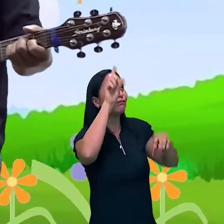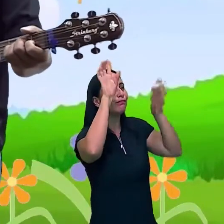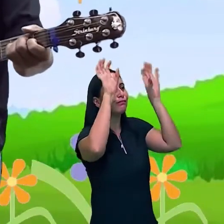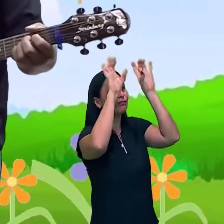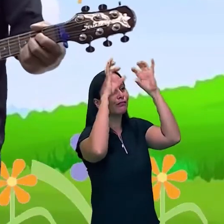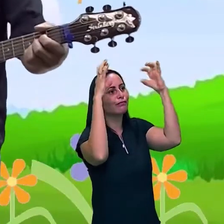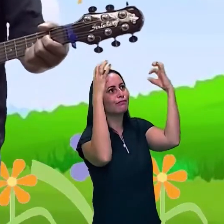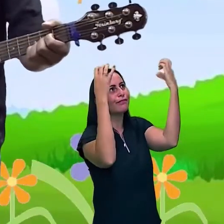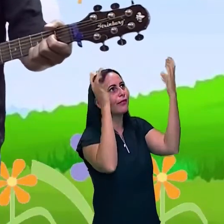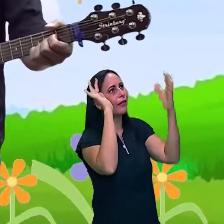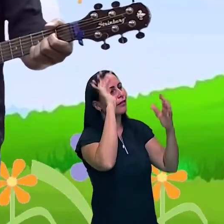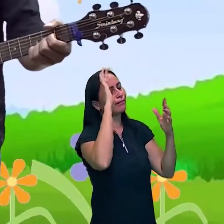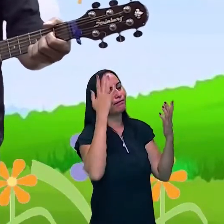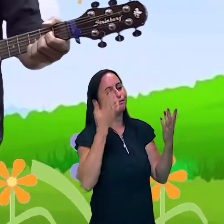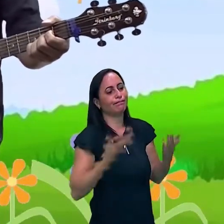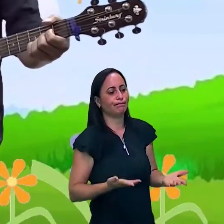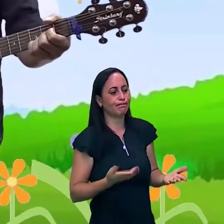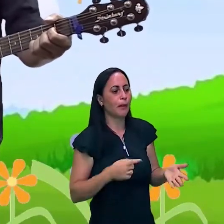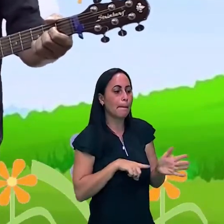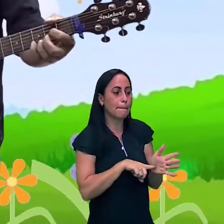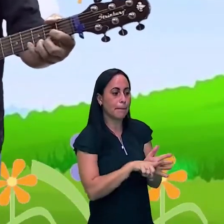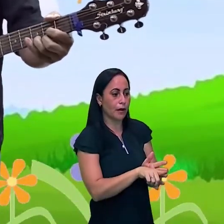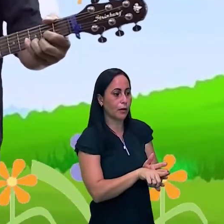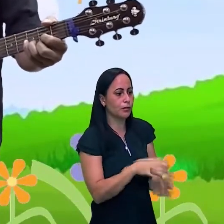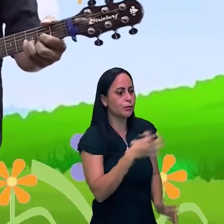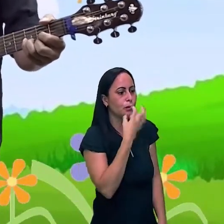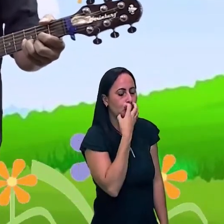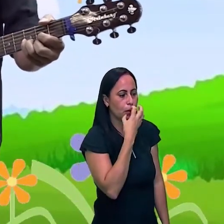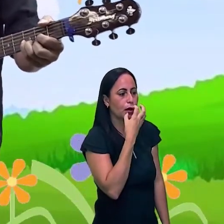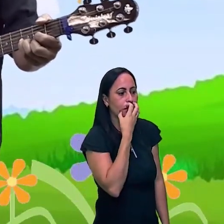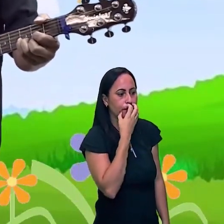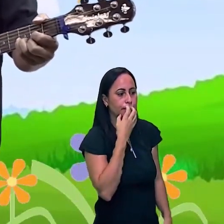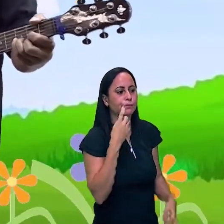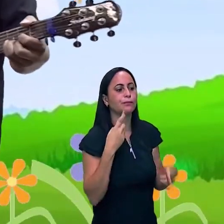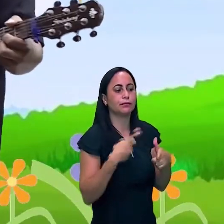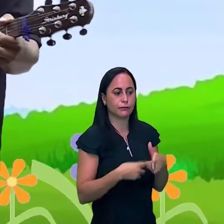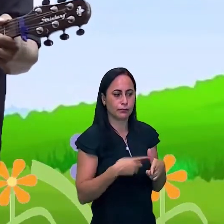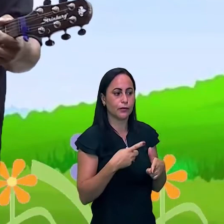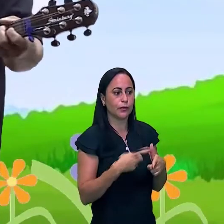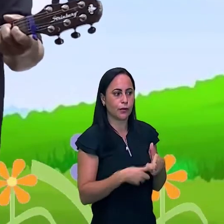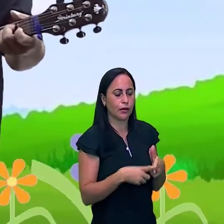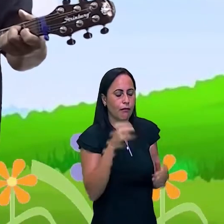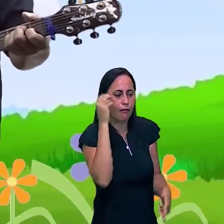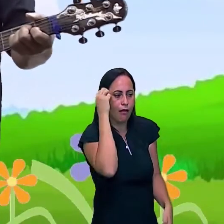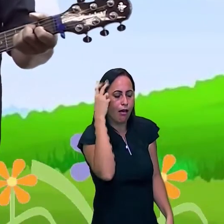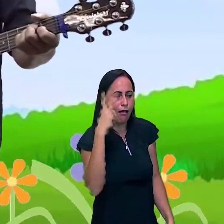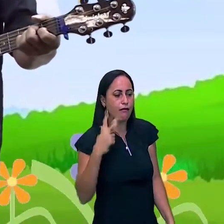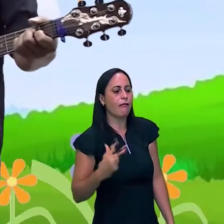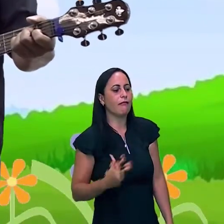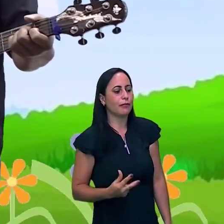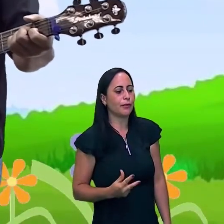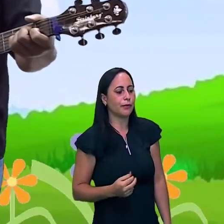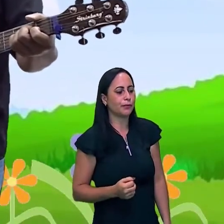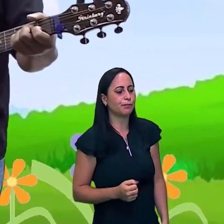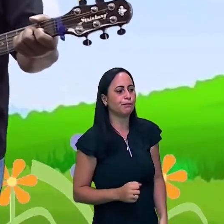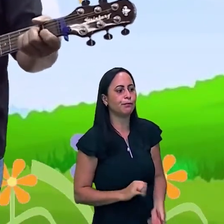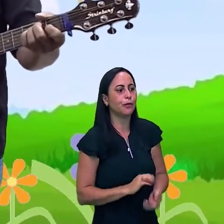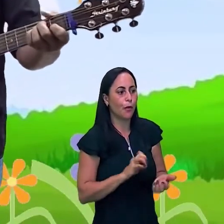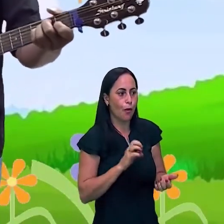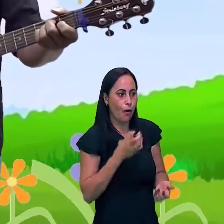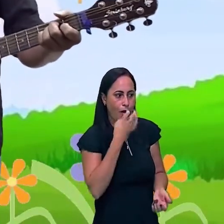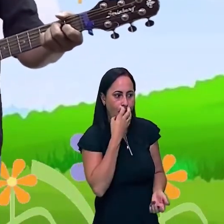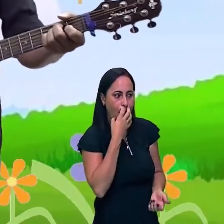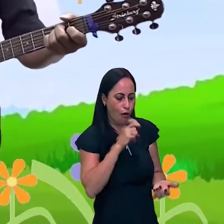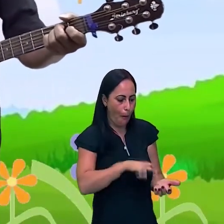céu encostar. Pergunte pro cachorro, porque ele é bem esperto. Ele